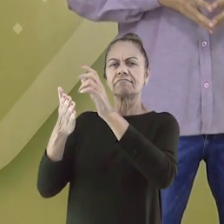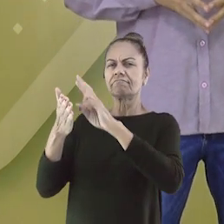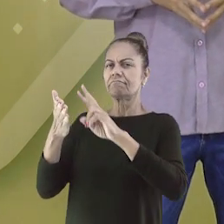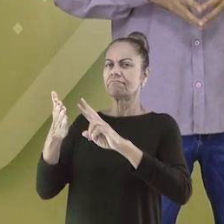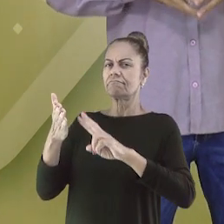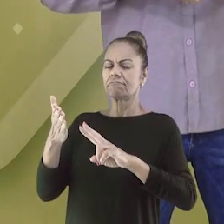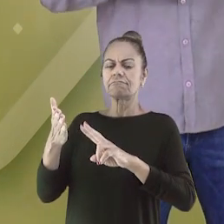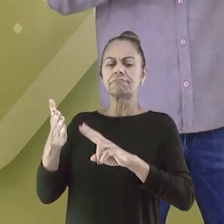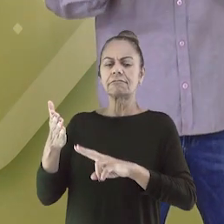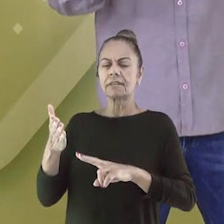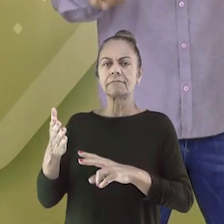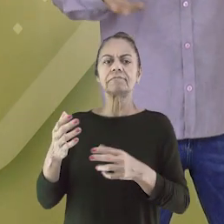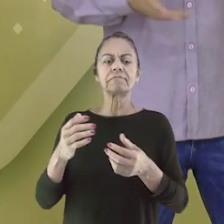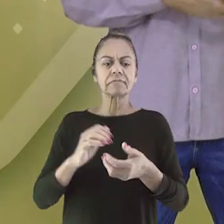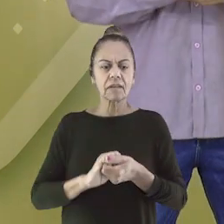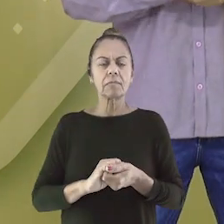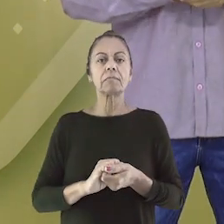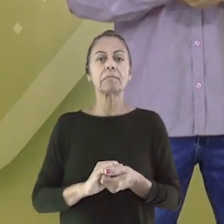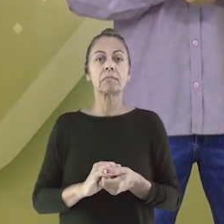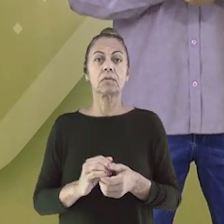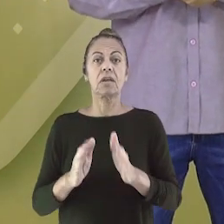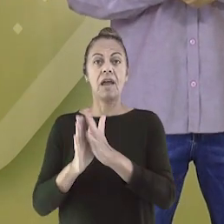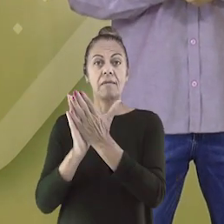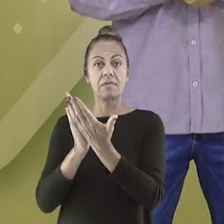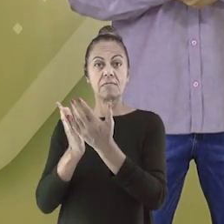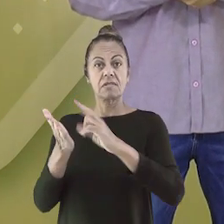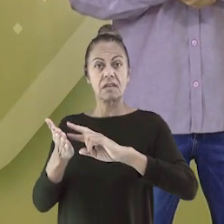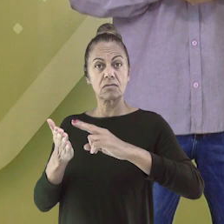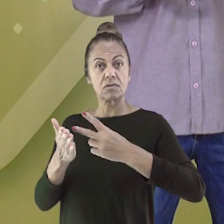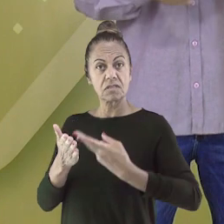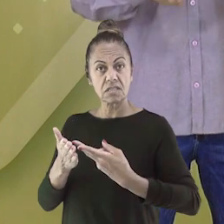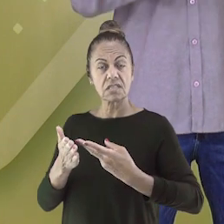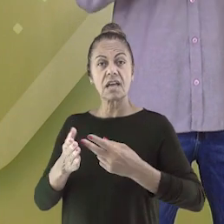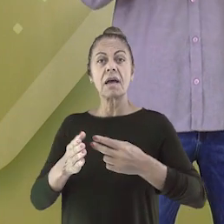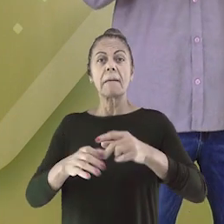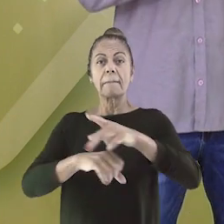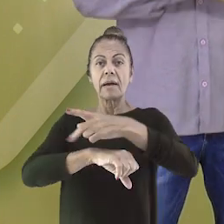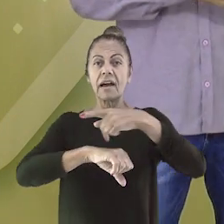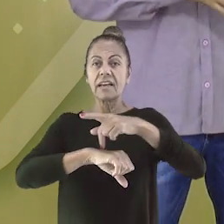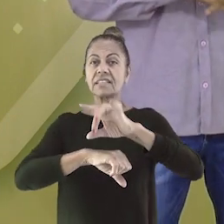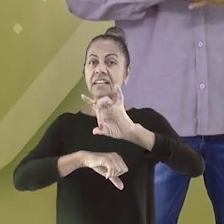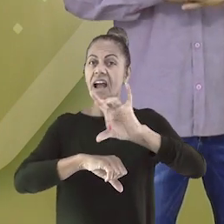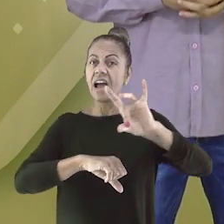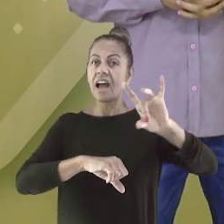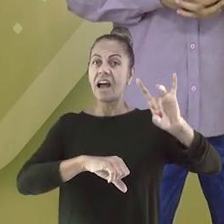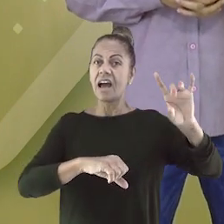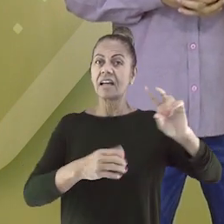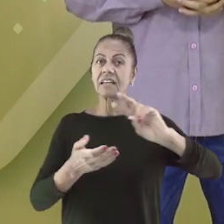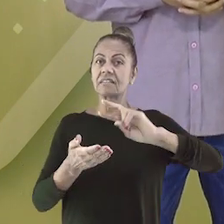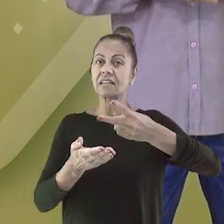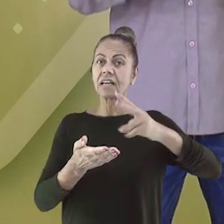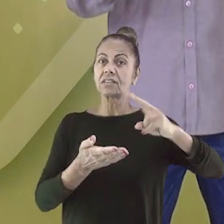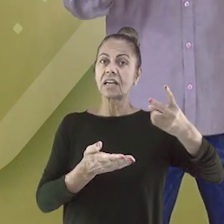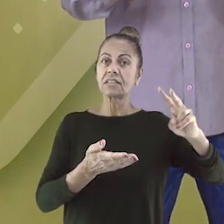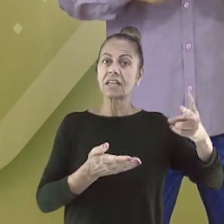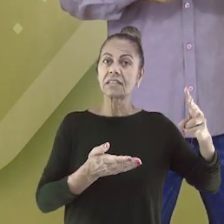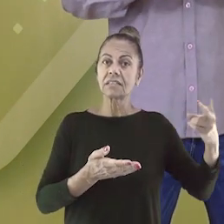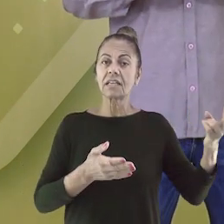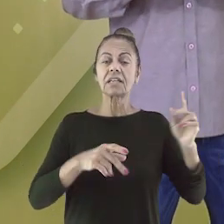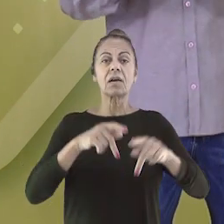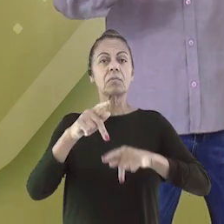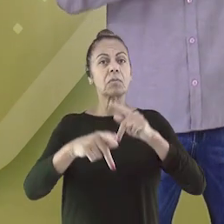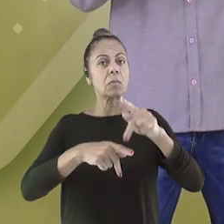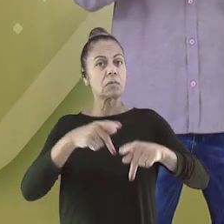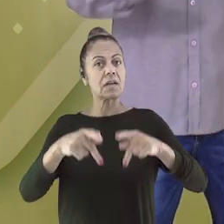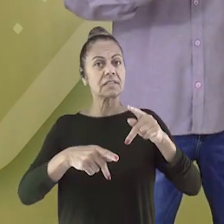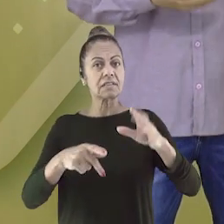sacerdotes. Isto exigia, naturalmente, que o texto bíblico deveria ser traduzido para a língua nacional de cada país e a população